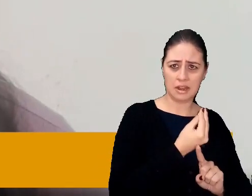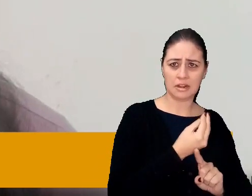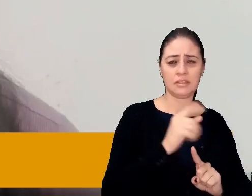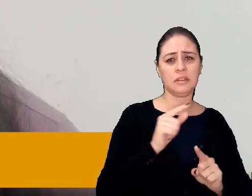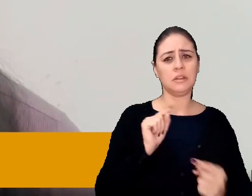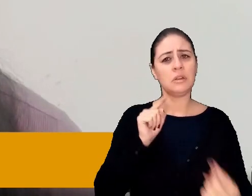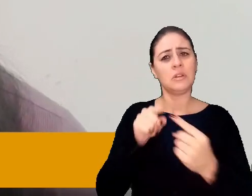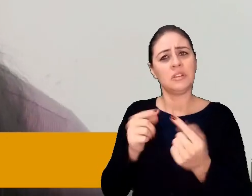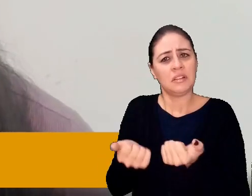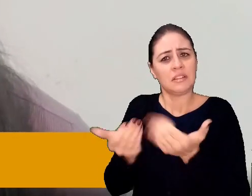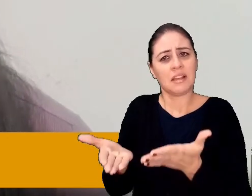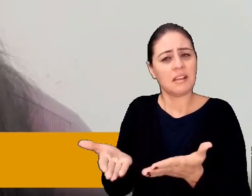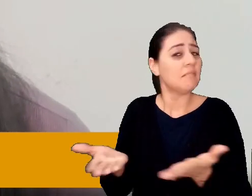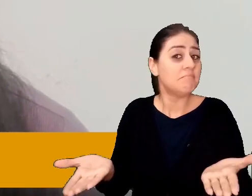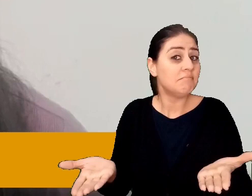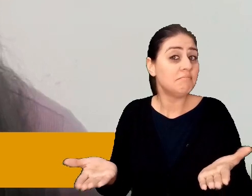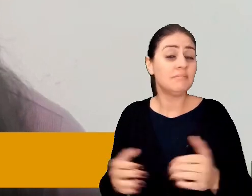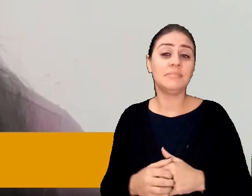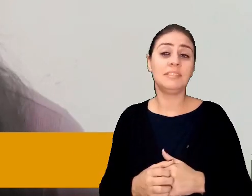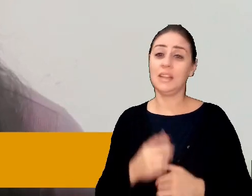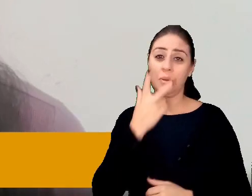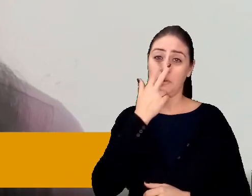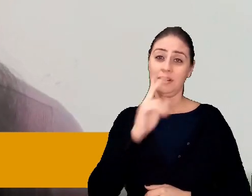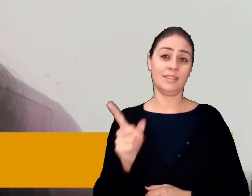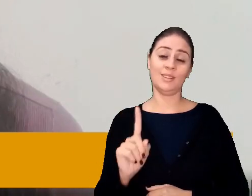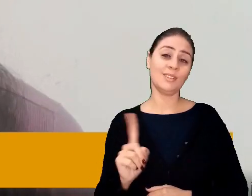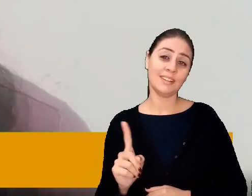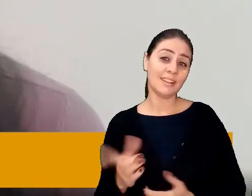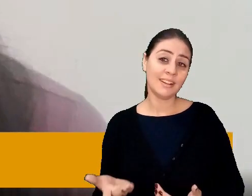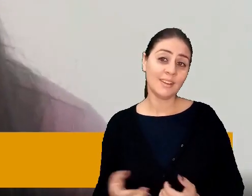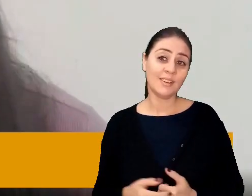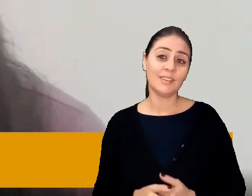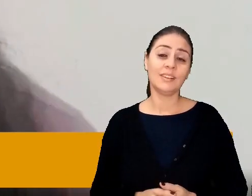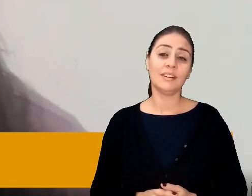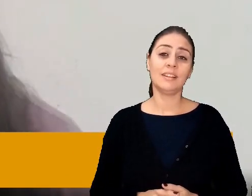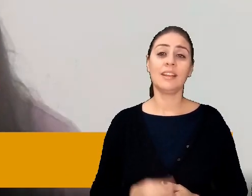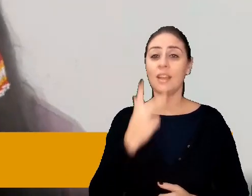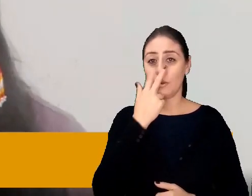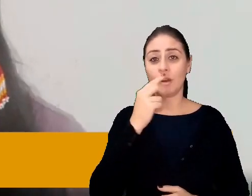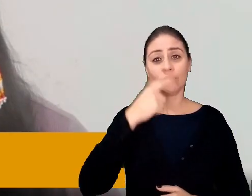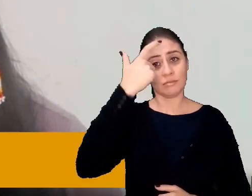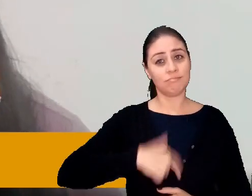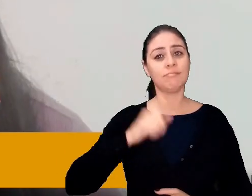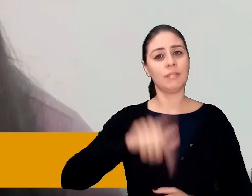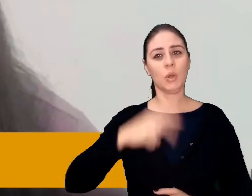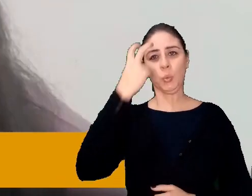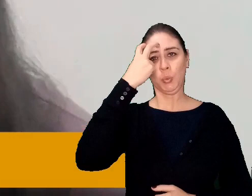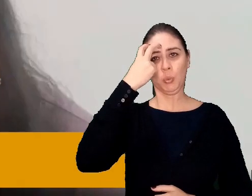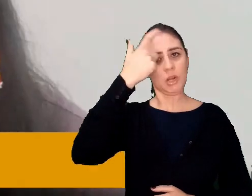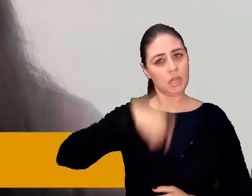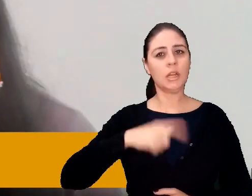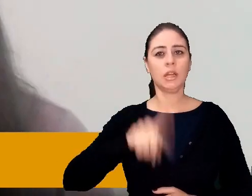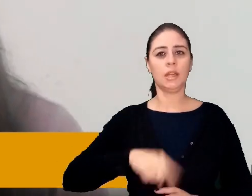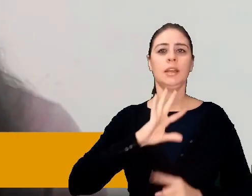arte? Eu acho que não. Eu acho que a gente já é a cultura, a gente já é a arte. Quando a gente mora